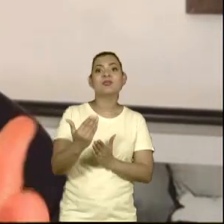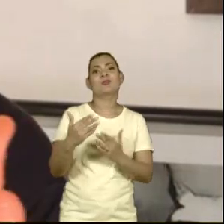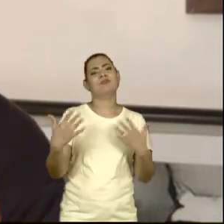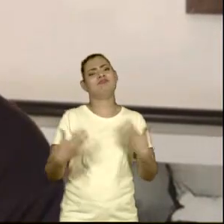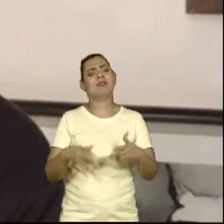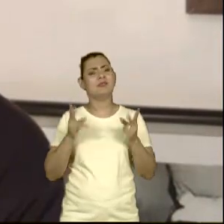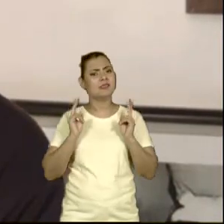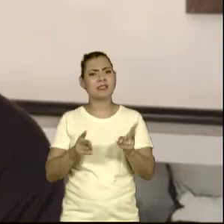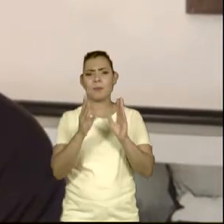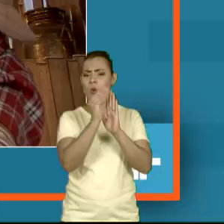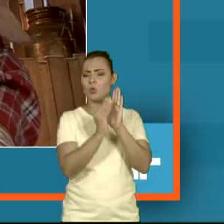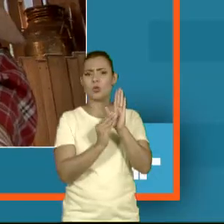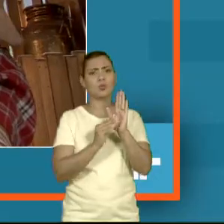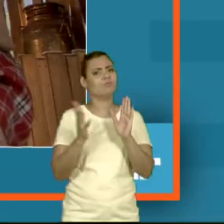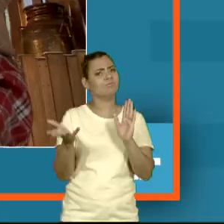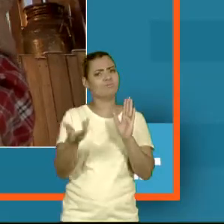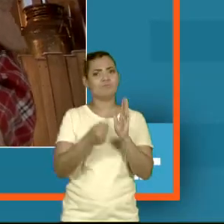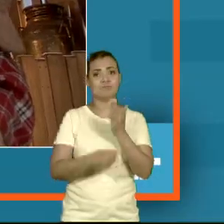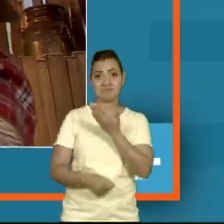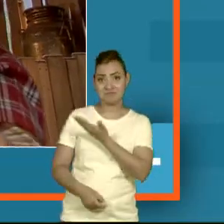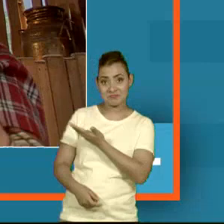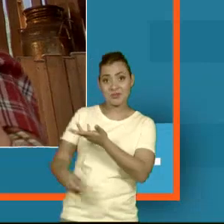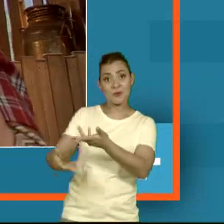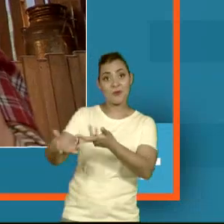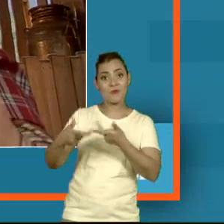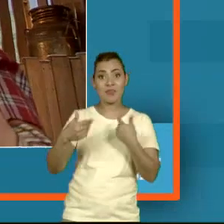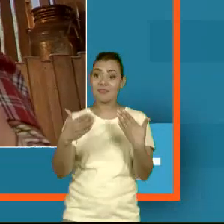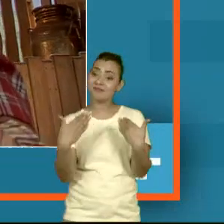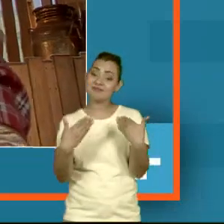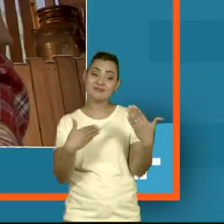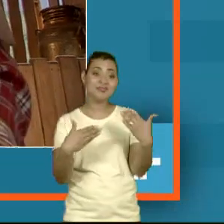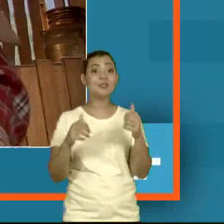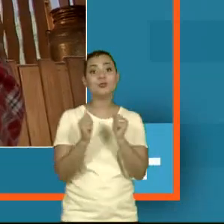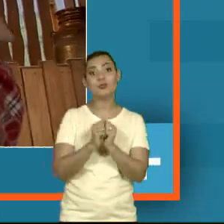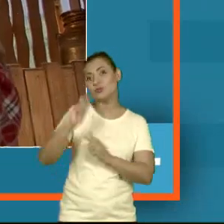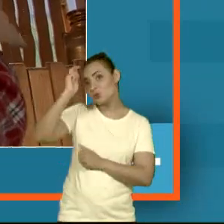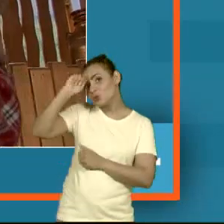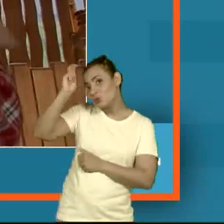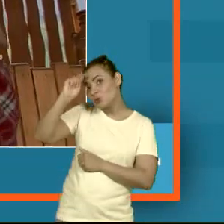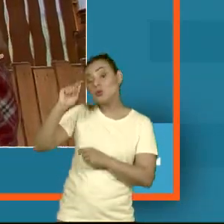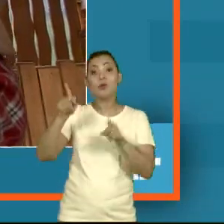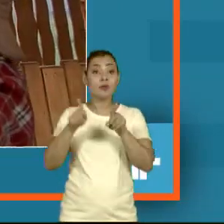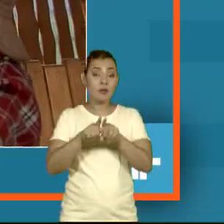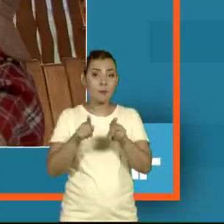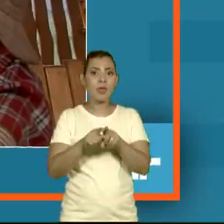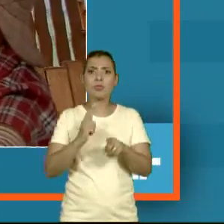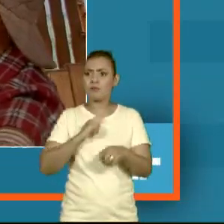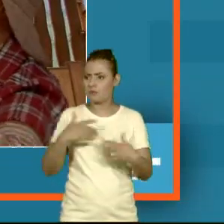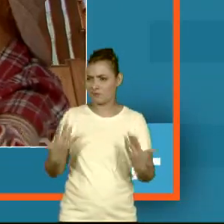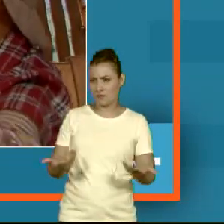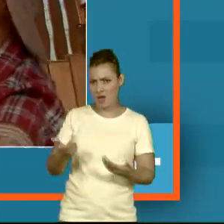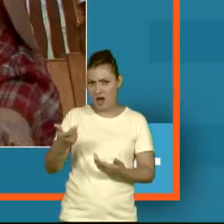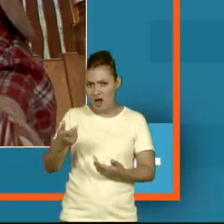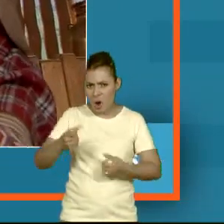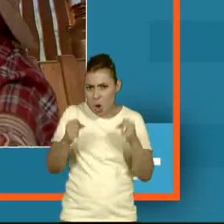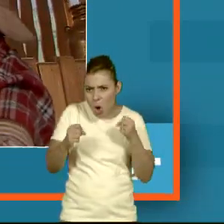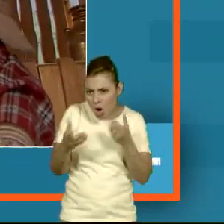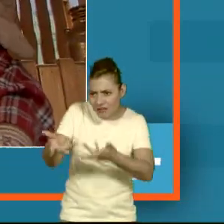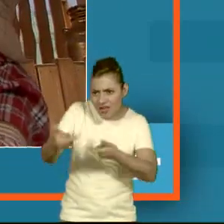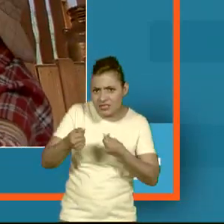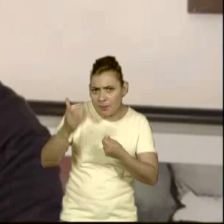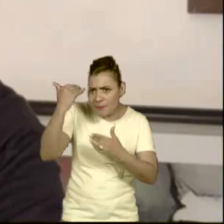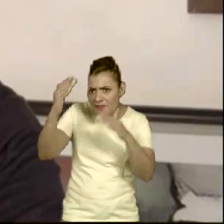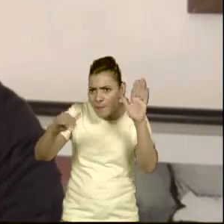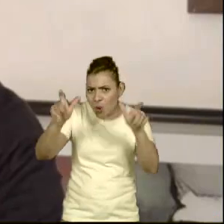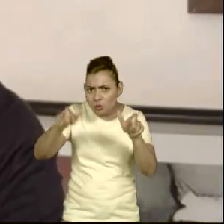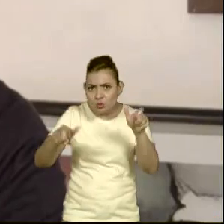também sempre com conteúdo, a gente recebia convidados para baterem papo com o Júlio, se questionou muito, ah, o Cocoricó agora vai receber celebridades,